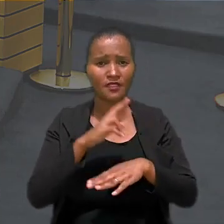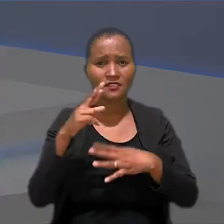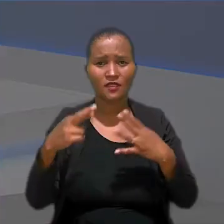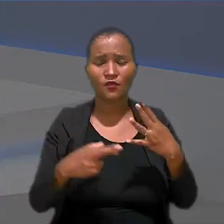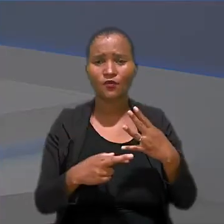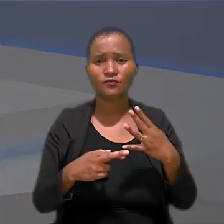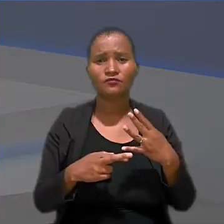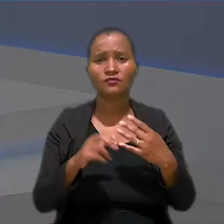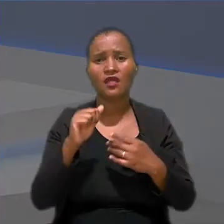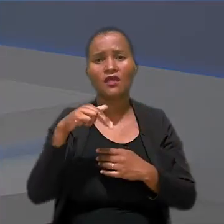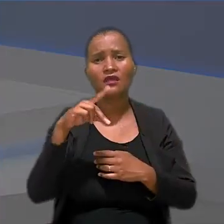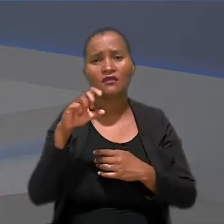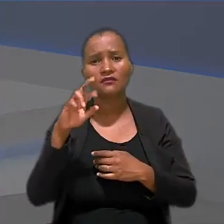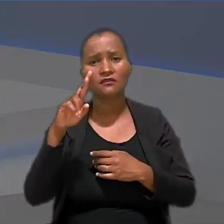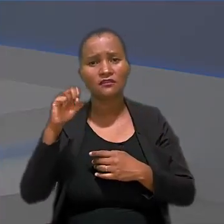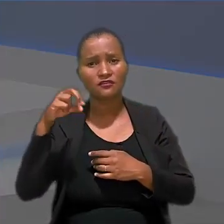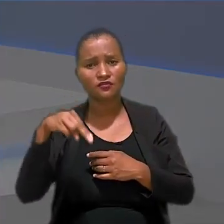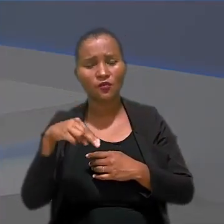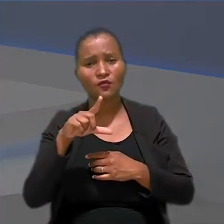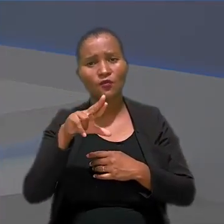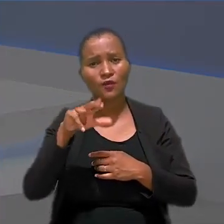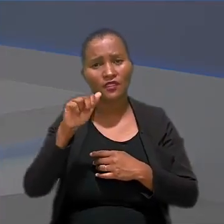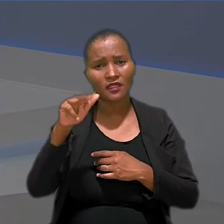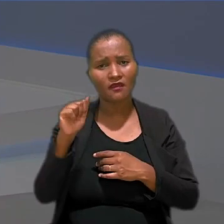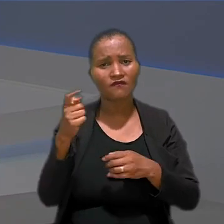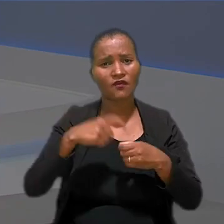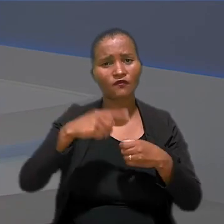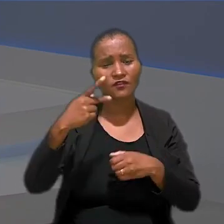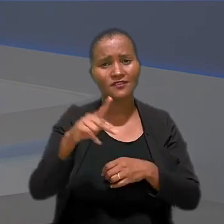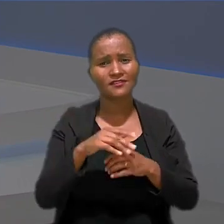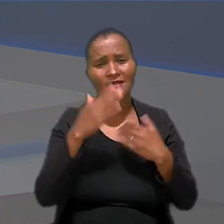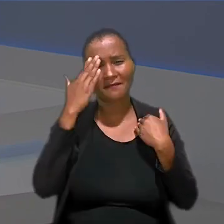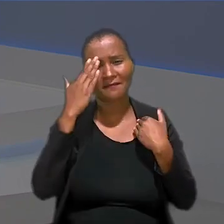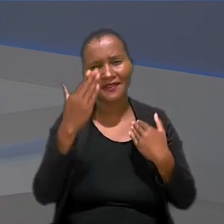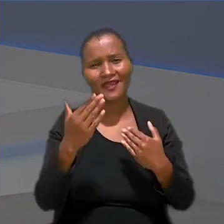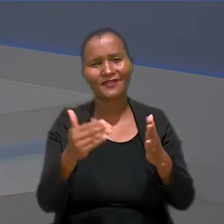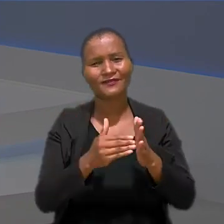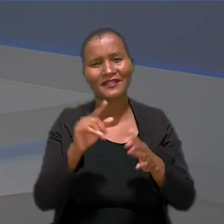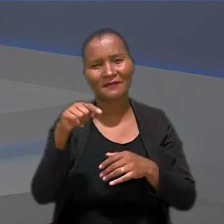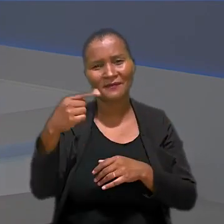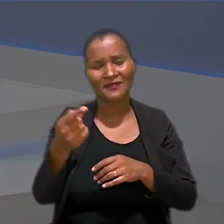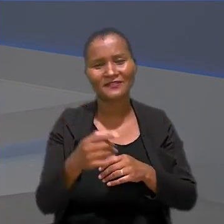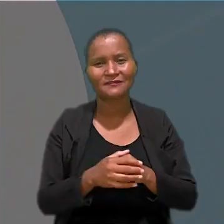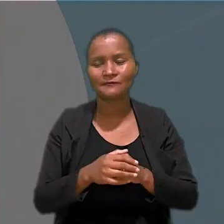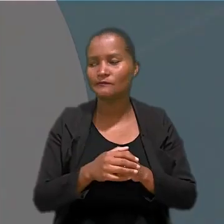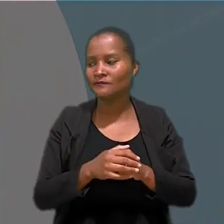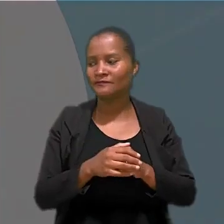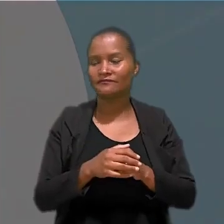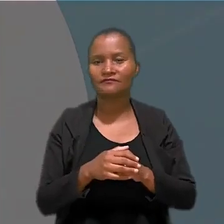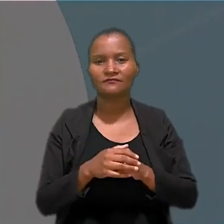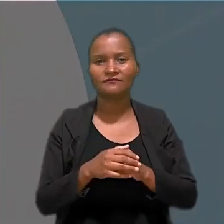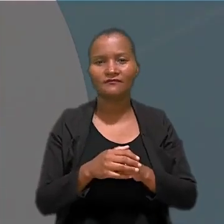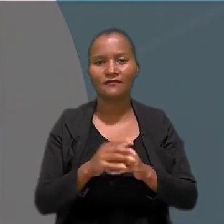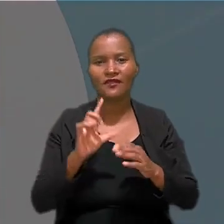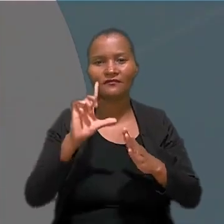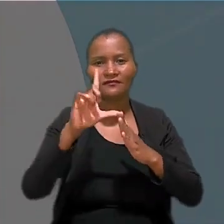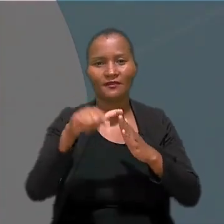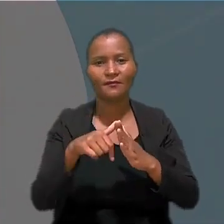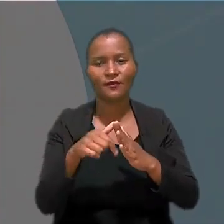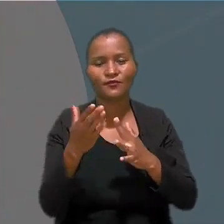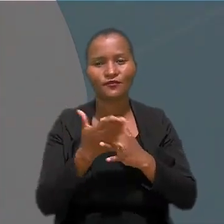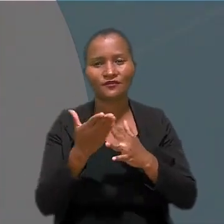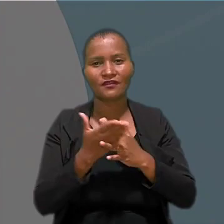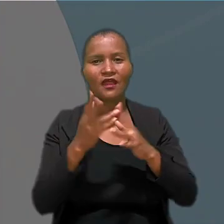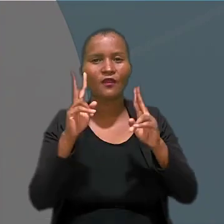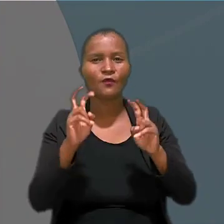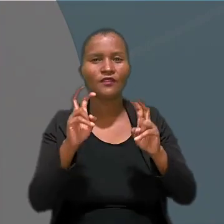recurso. Anderson, Luana, volto com vocês. Muito obrigada, Rafael, e até a próxima. Depois do intervalo,